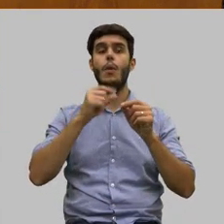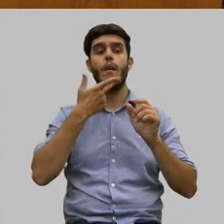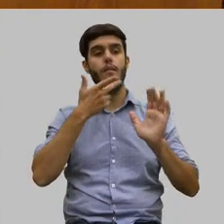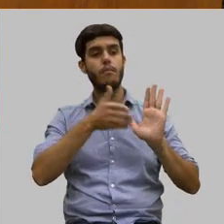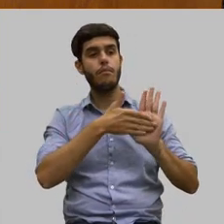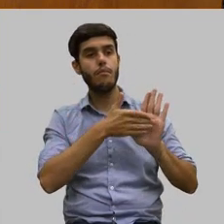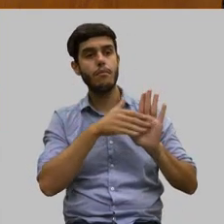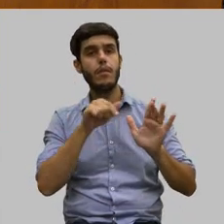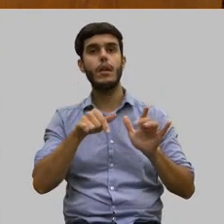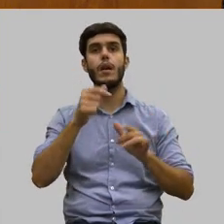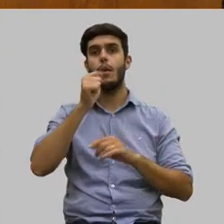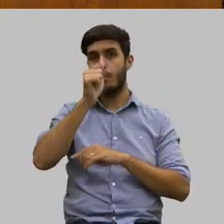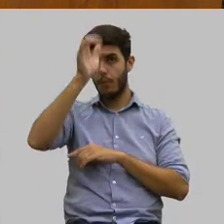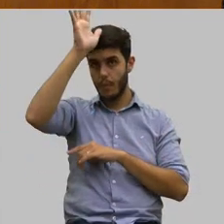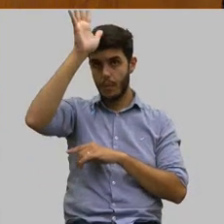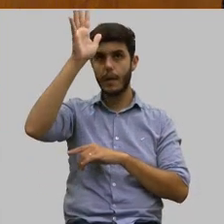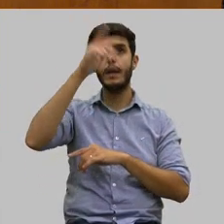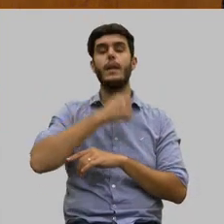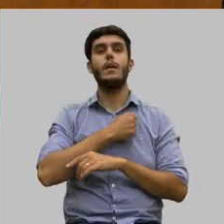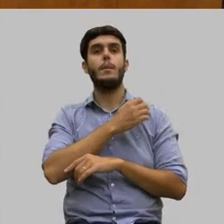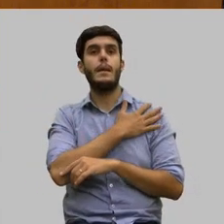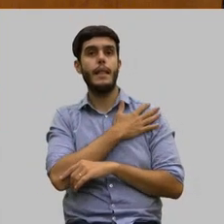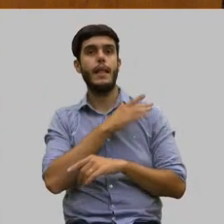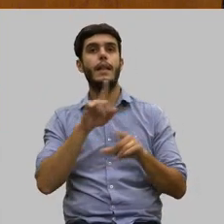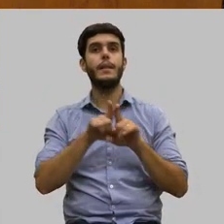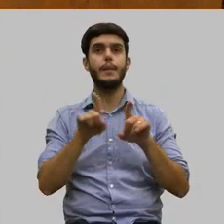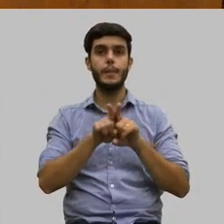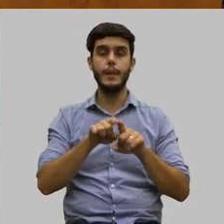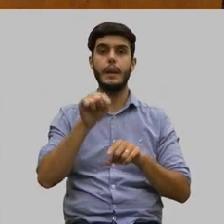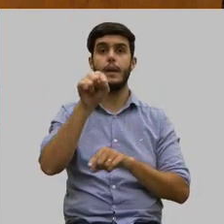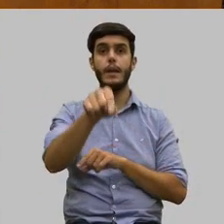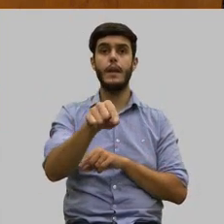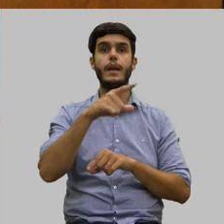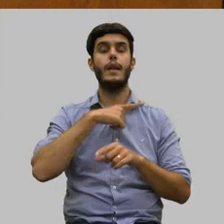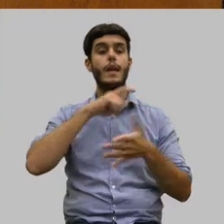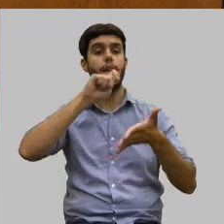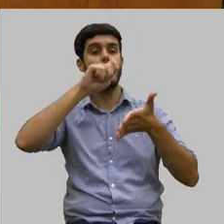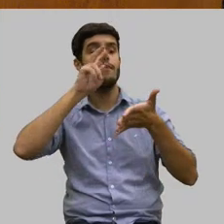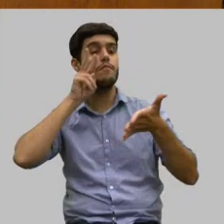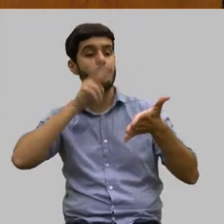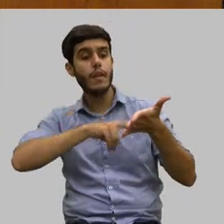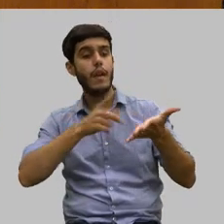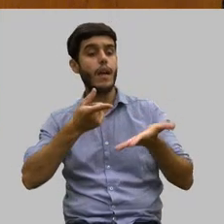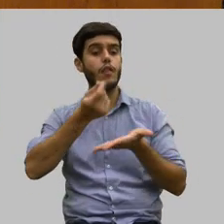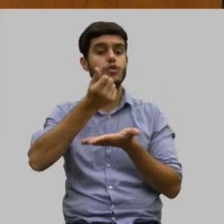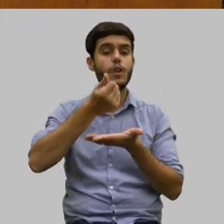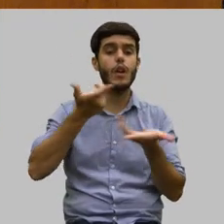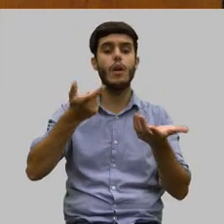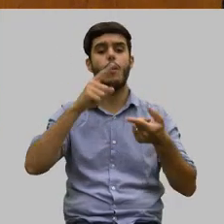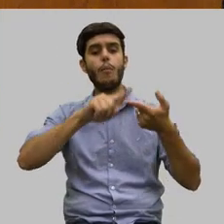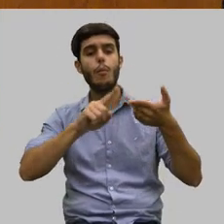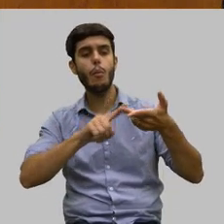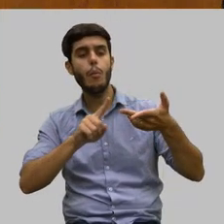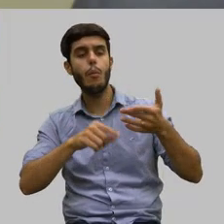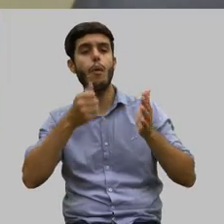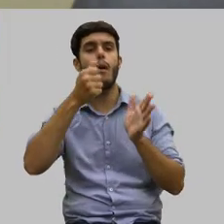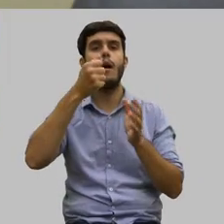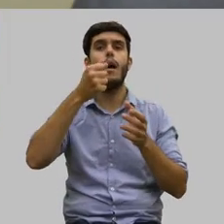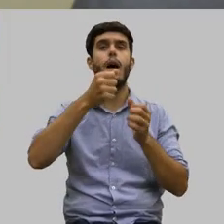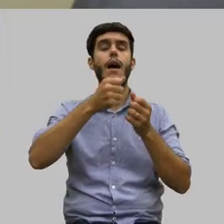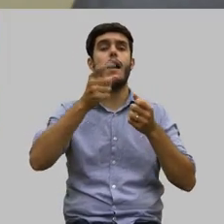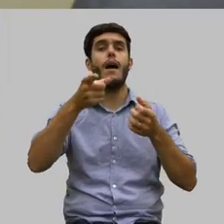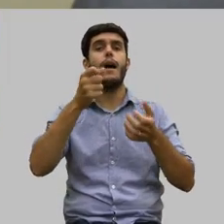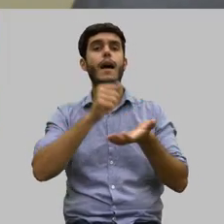gestão do Corpo de Bombeiros Militar de Minas Gerais no âmbito do Assembleia fiscaliza prestação de contas Considerando o período de 1 de junho de